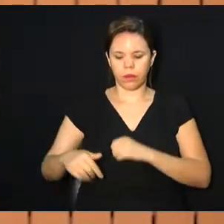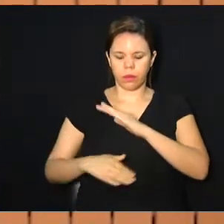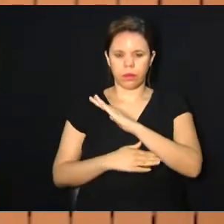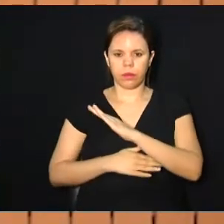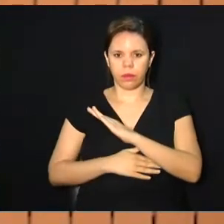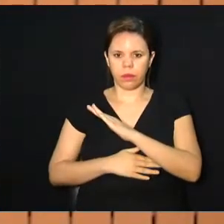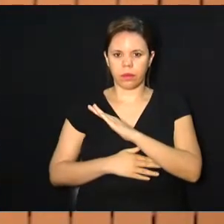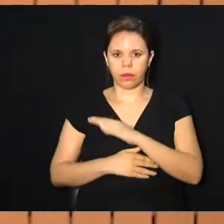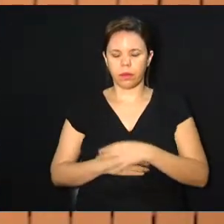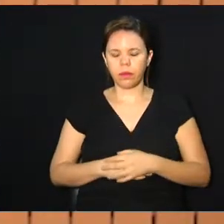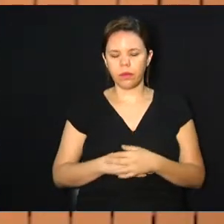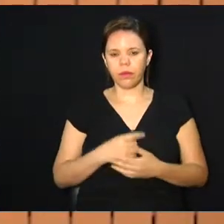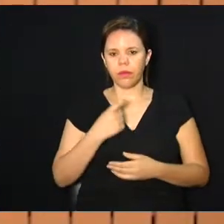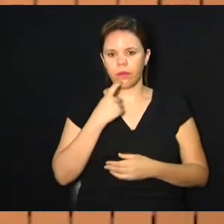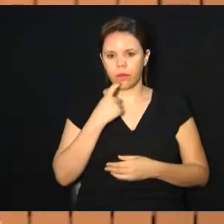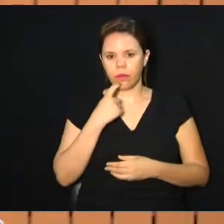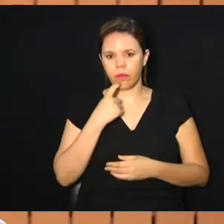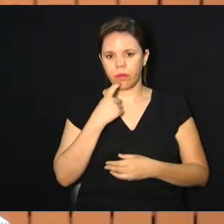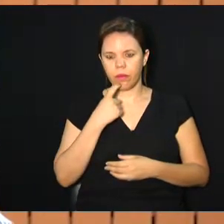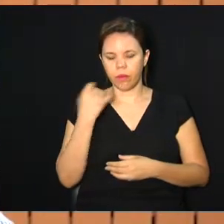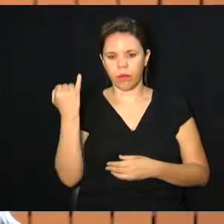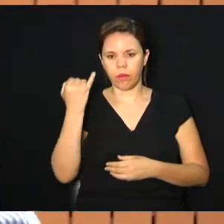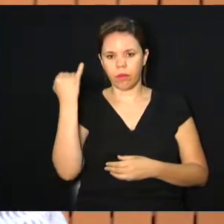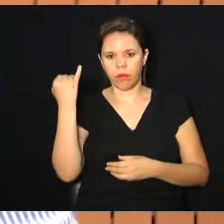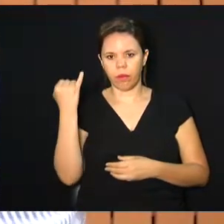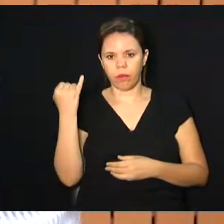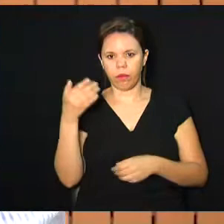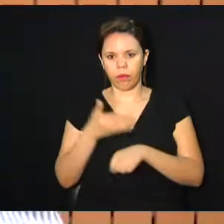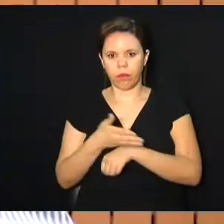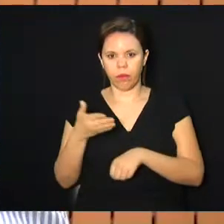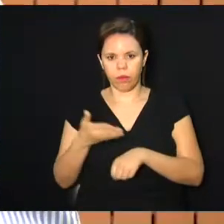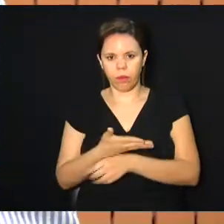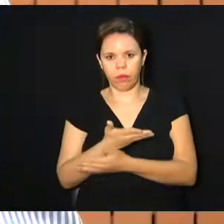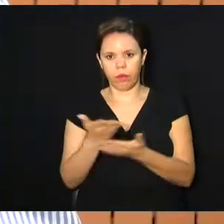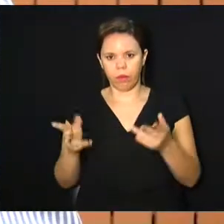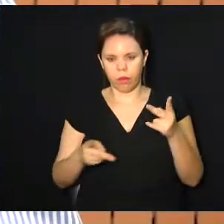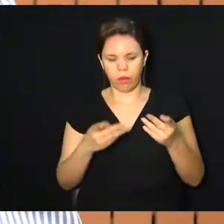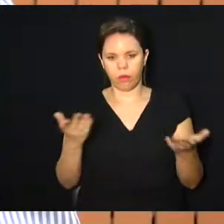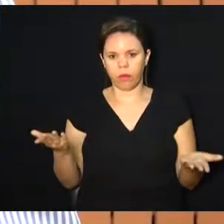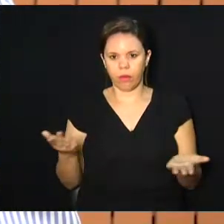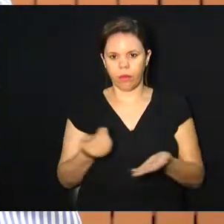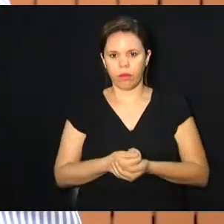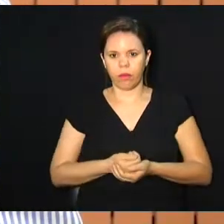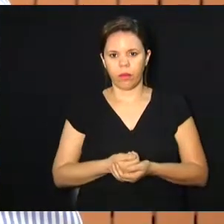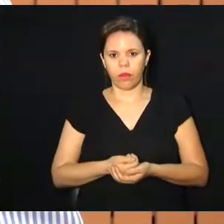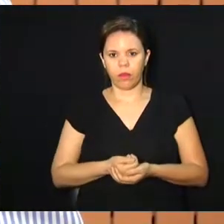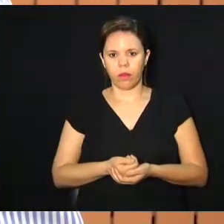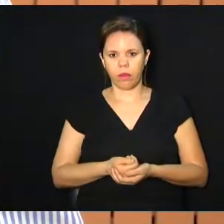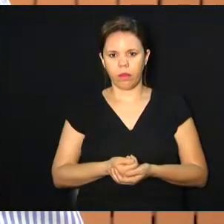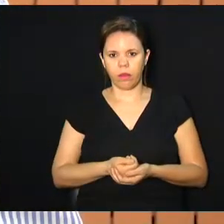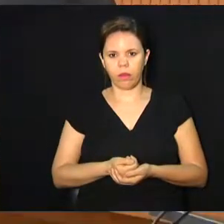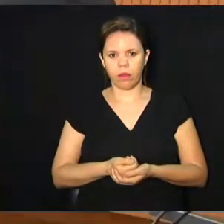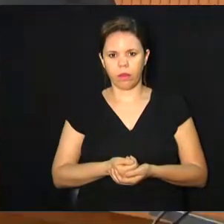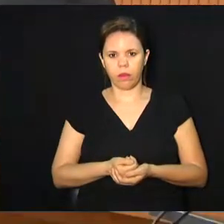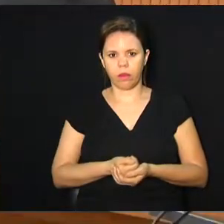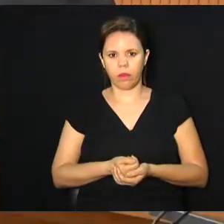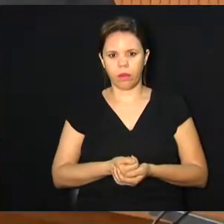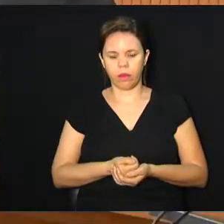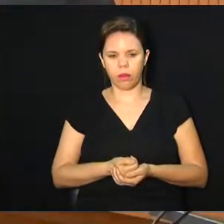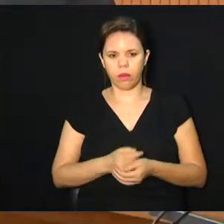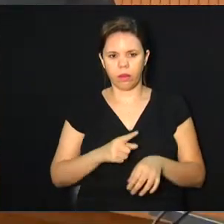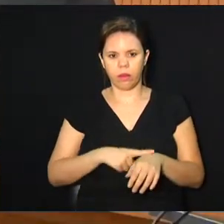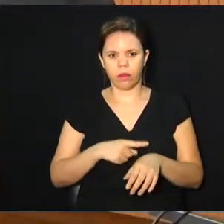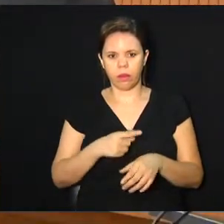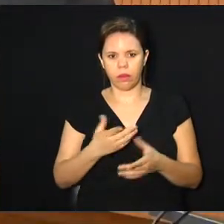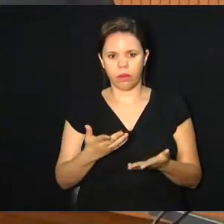na Câmara Municipal de Campinas. É muito importante a participação popular. Desculpa, não sei se ainda dá tempo. Dá tempo. Na